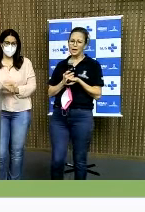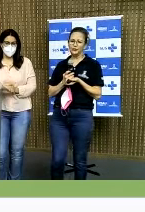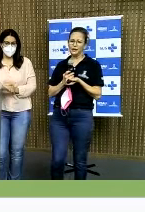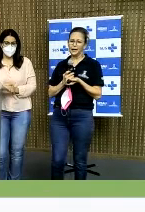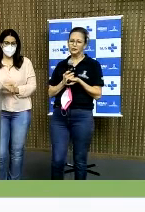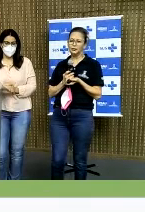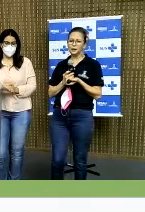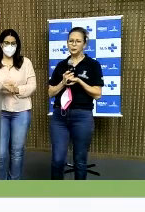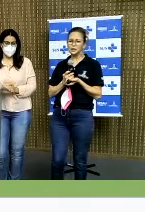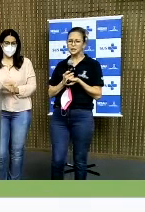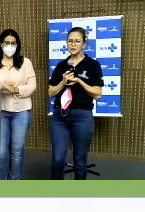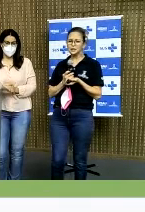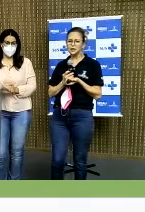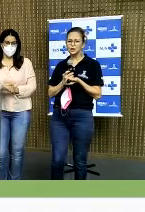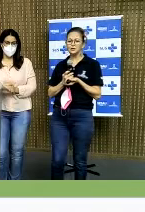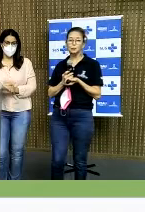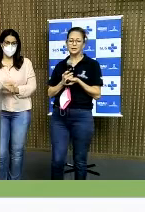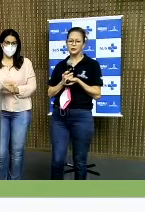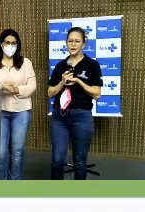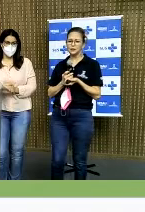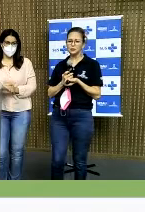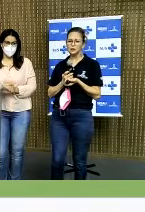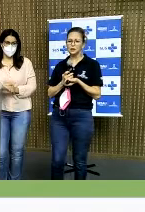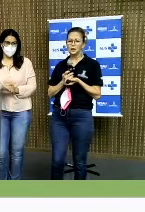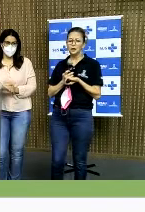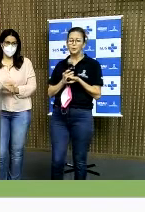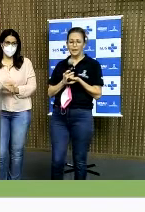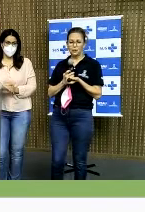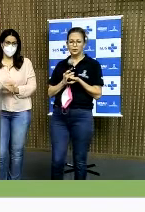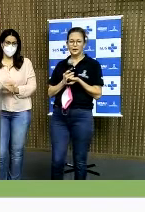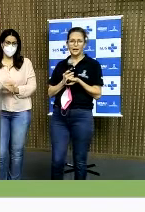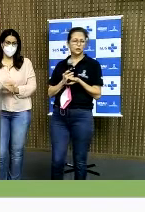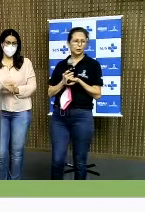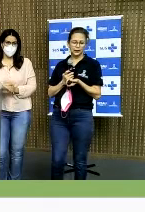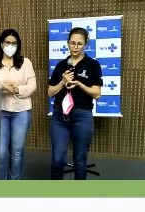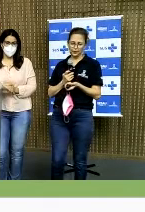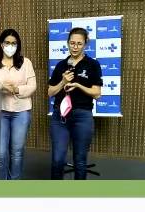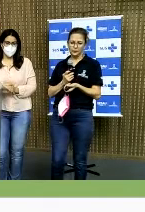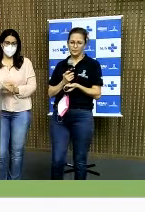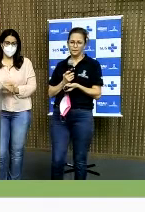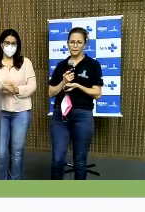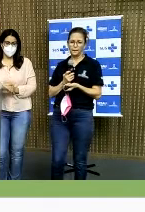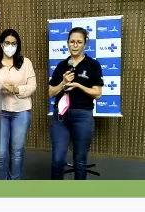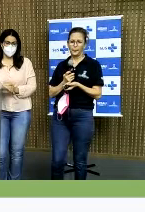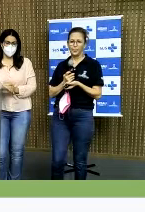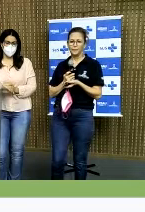ou trabalho enviado e nem pesquisas e artigos apresentados para a unidade ou equipe.